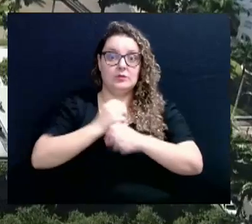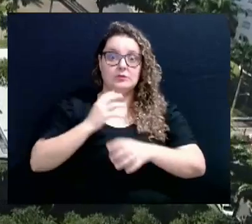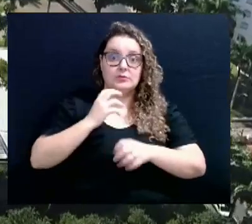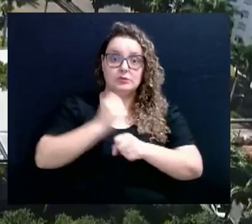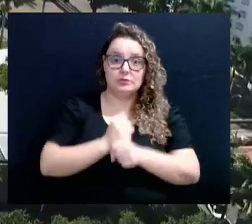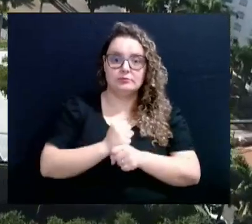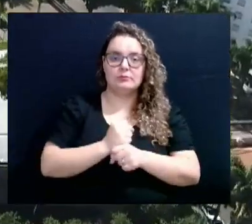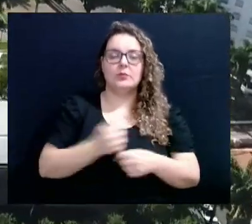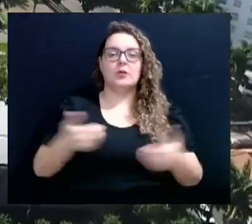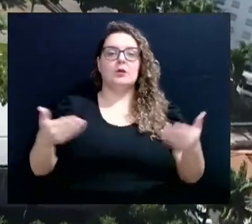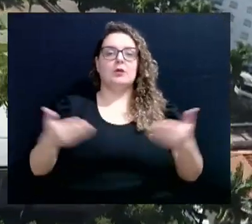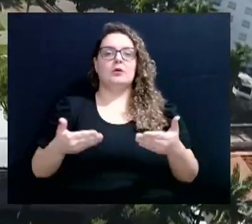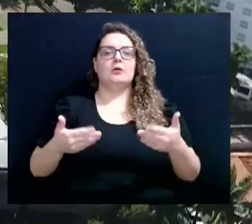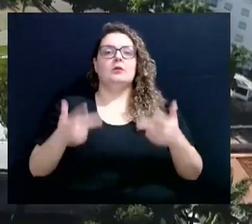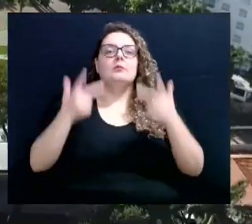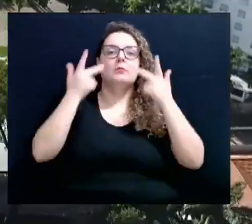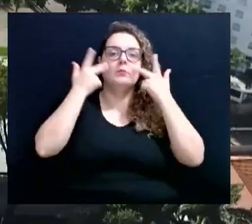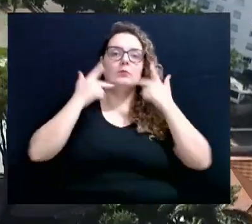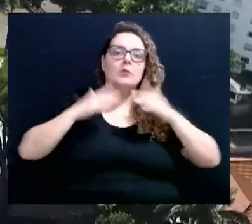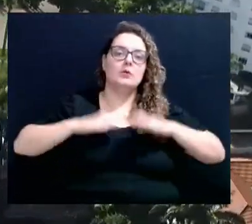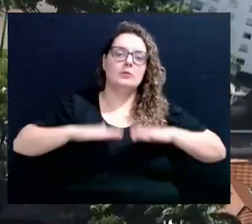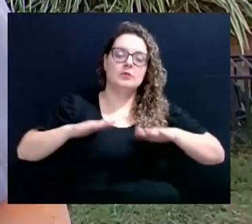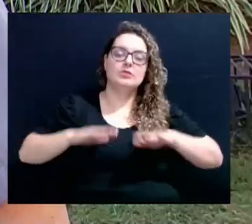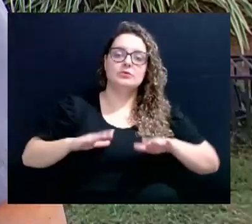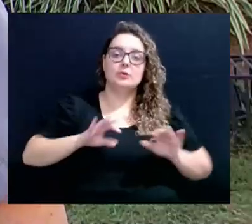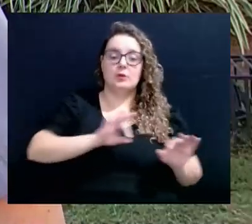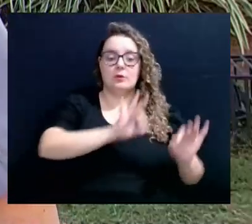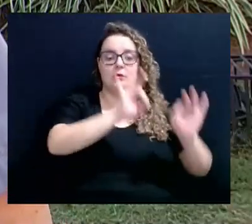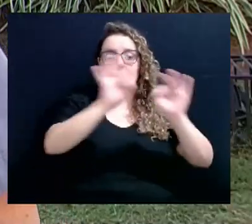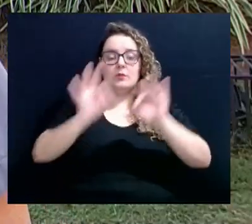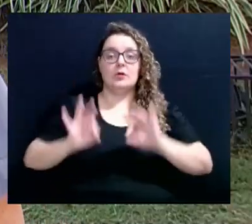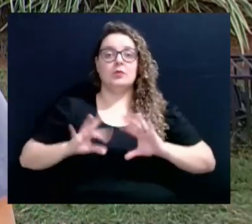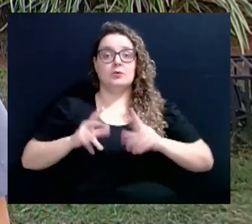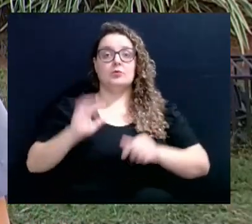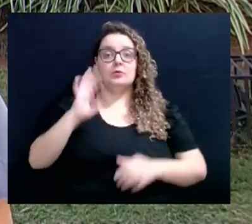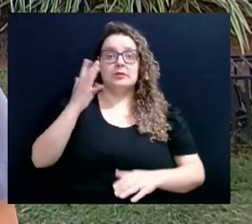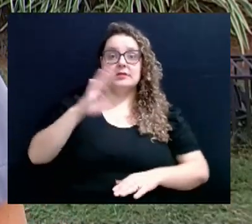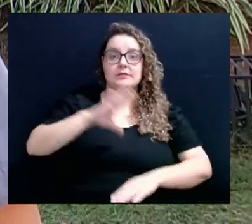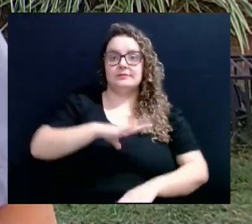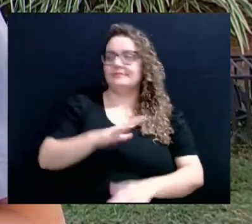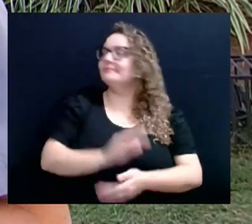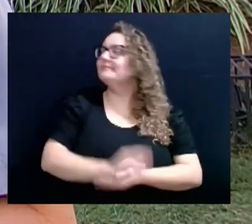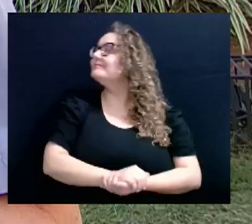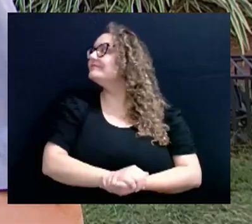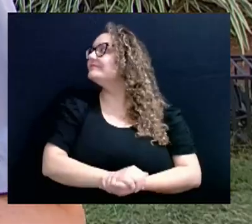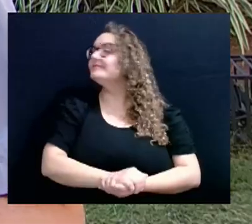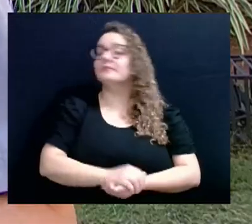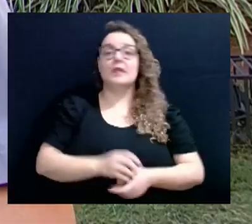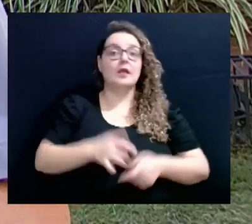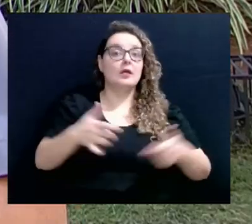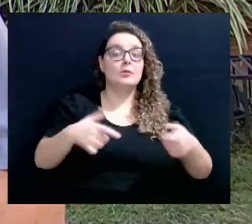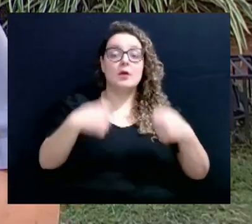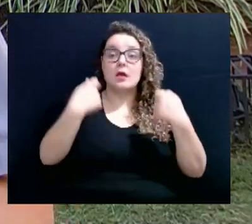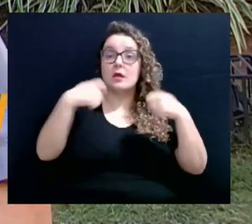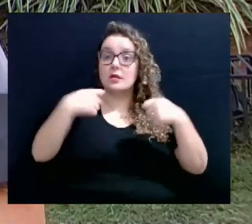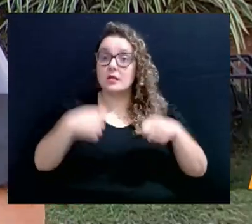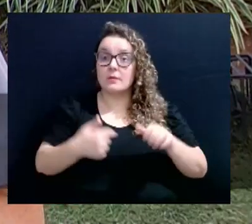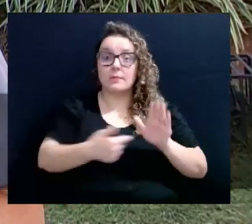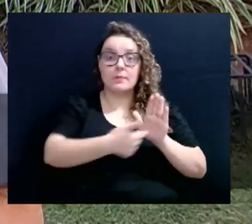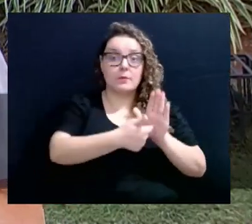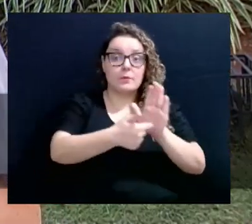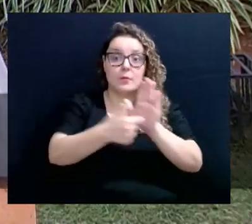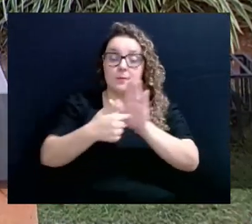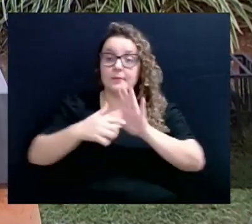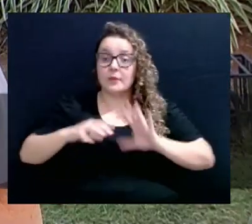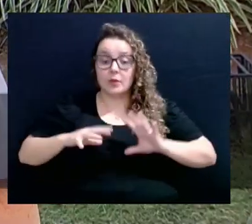mais tranquilo acompanhar tudo que está rolando na cidade. Olha, era uma grande necessidade da gente mostrar tudo que já é